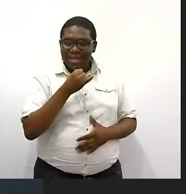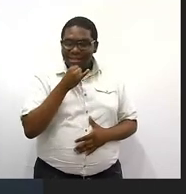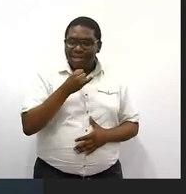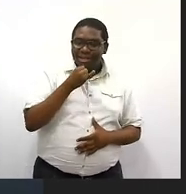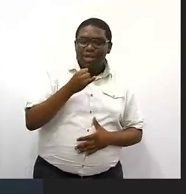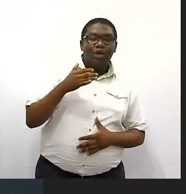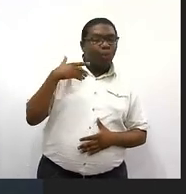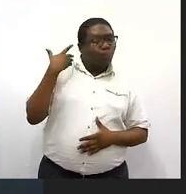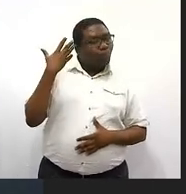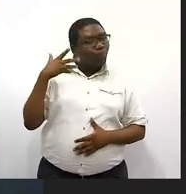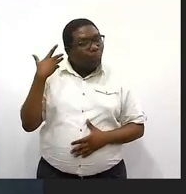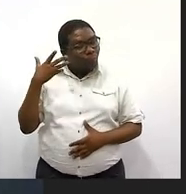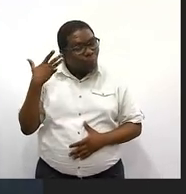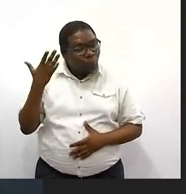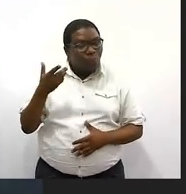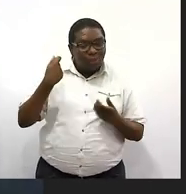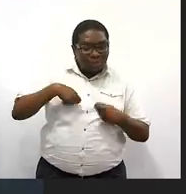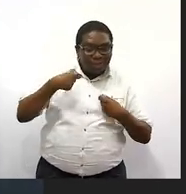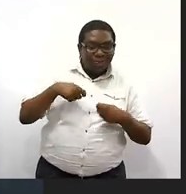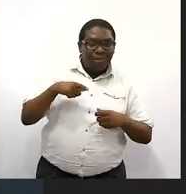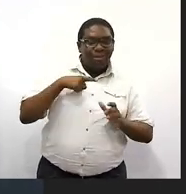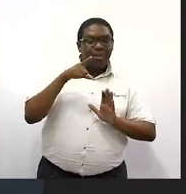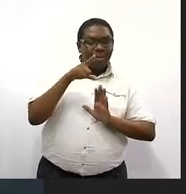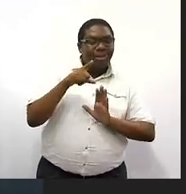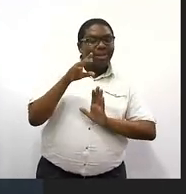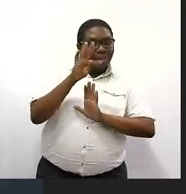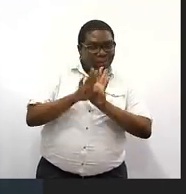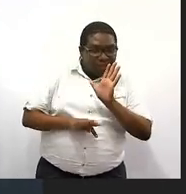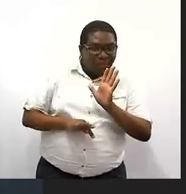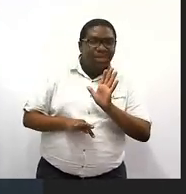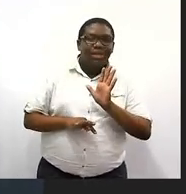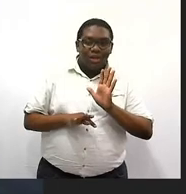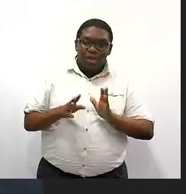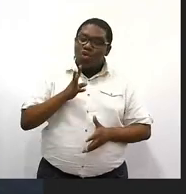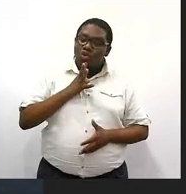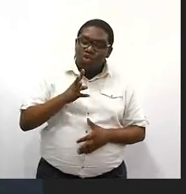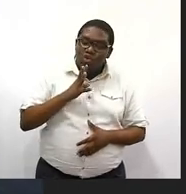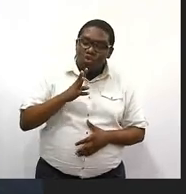dos textos, em seus textos. É um escritor conhecido como